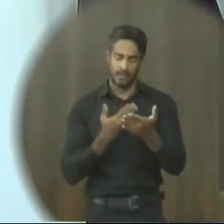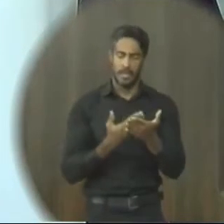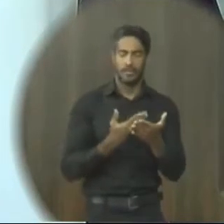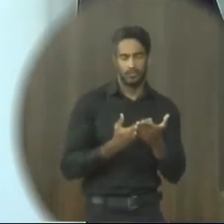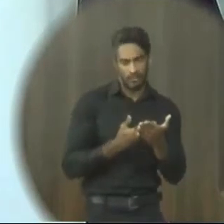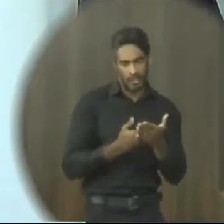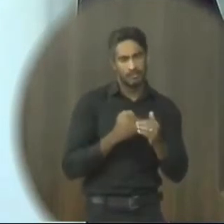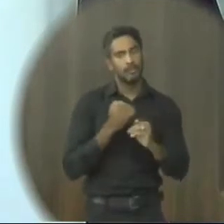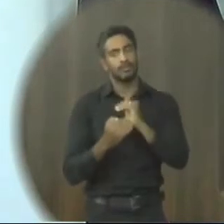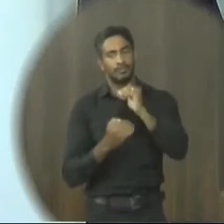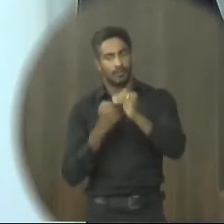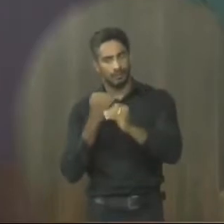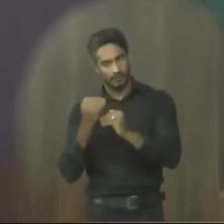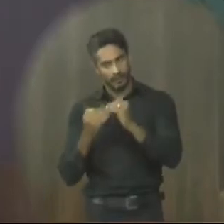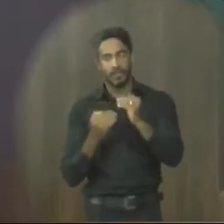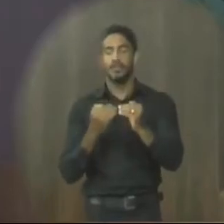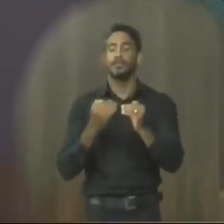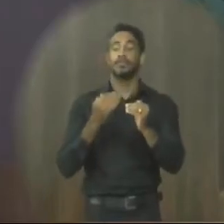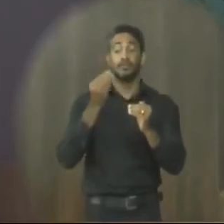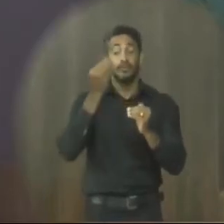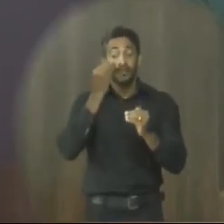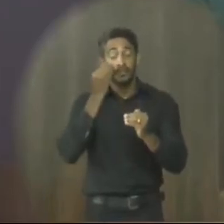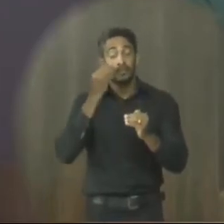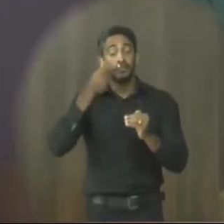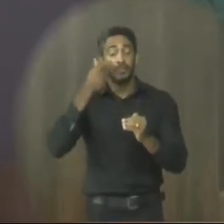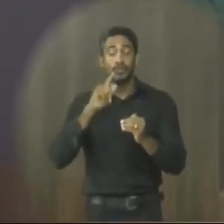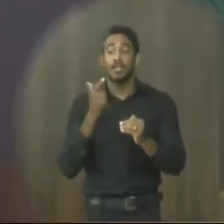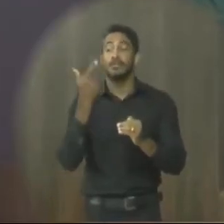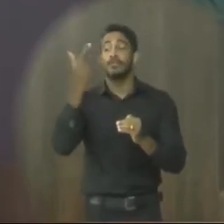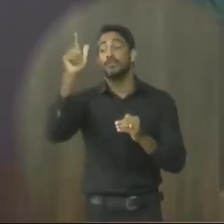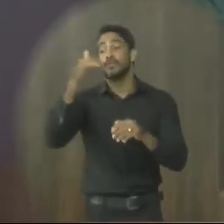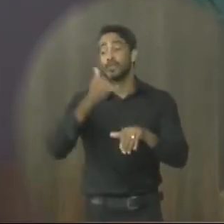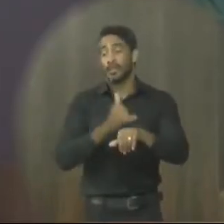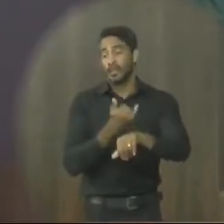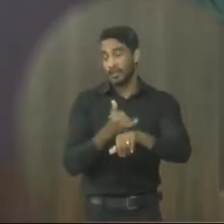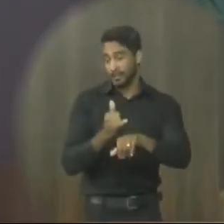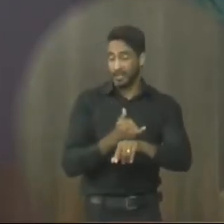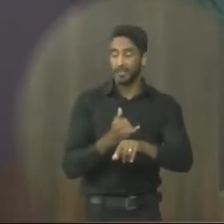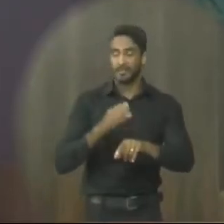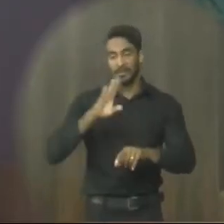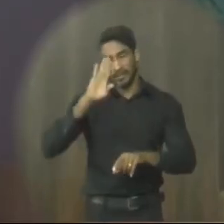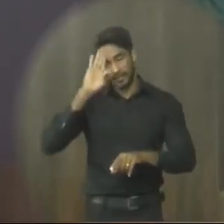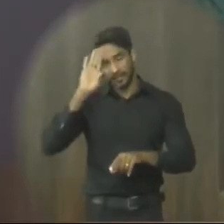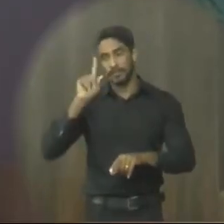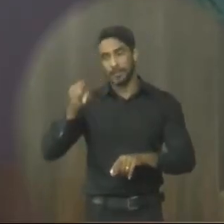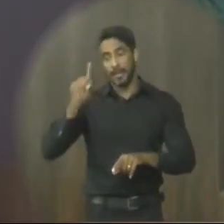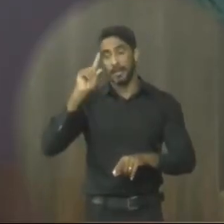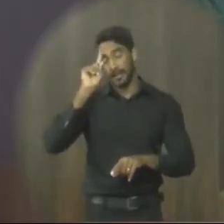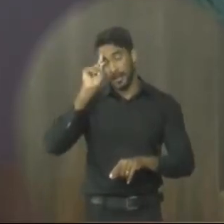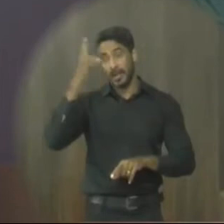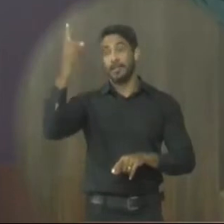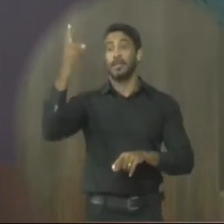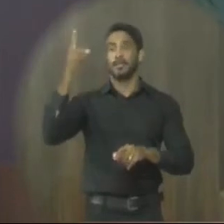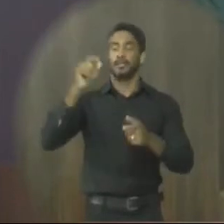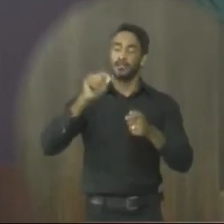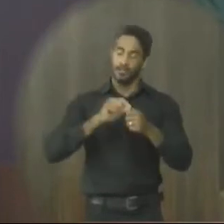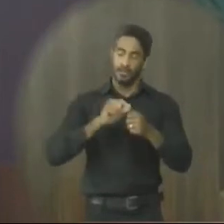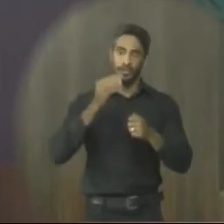Estão desenvolvendo, vendo se a gente consegue uma outra alternativa, mas a princípio a ideia é essa, é de tentar